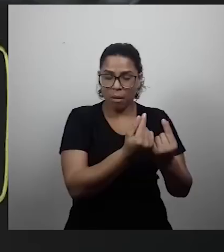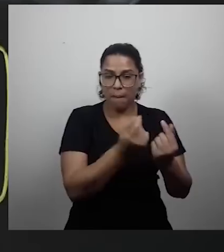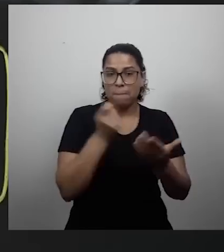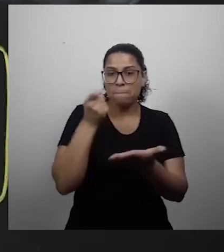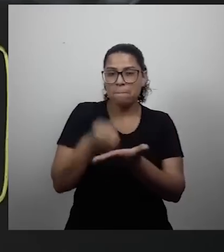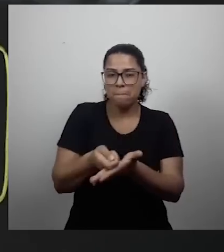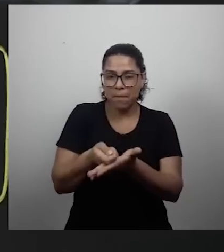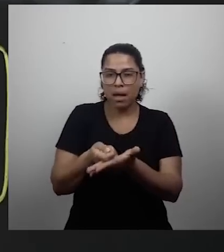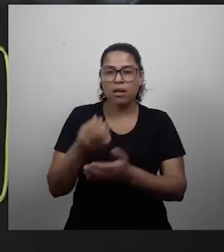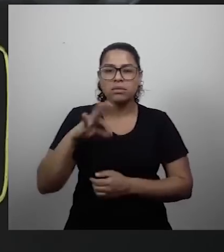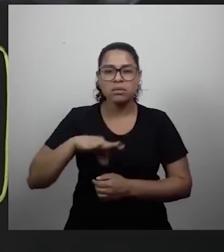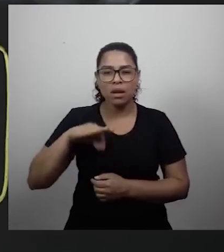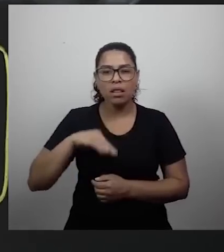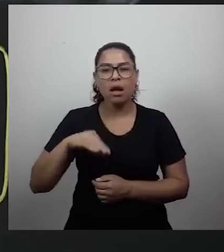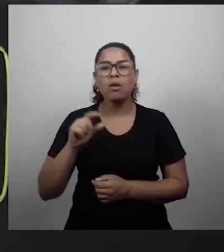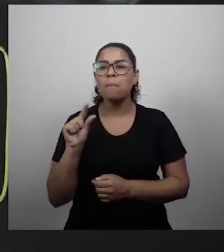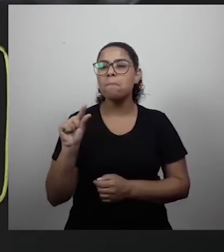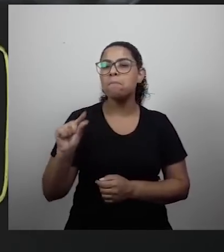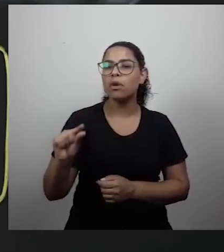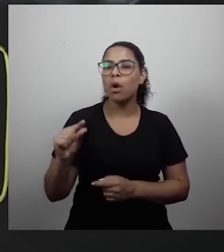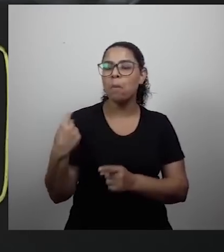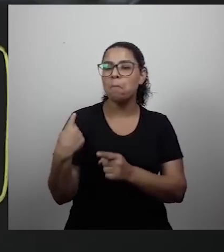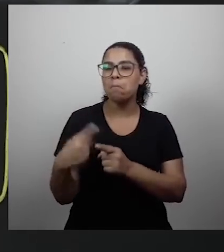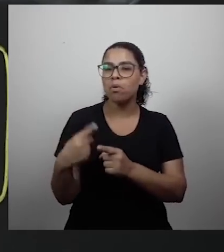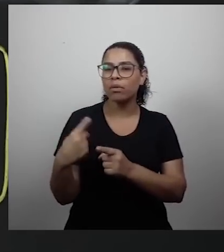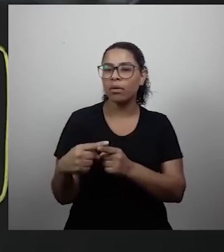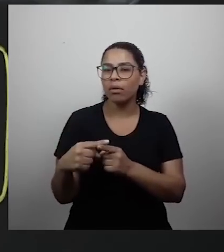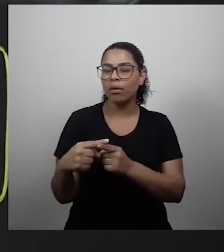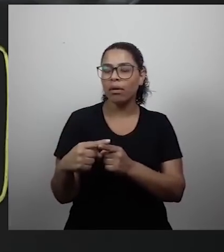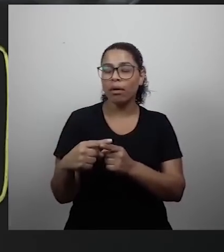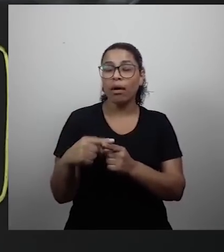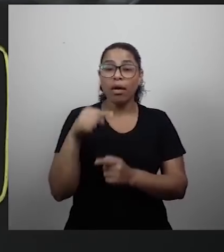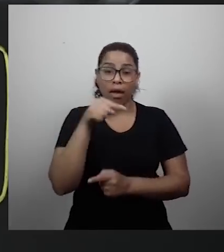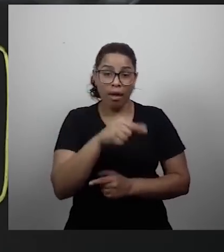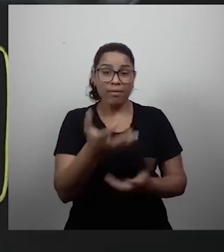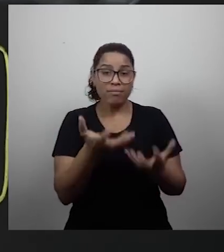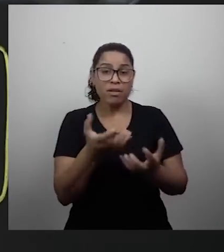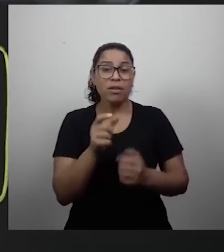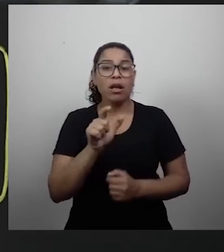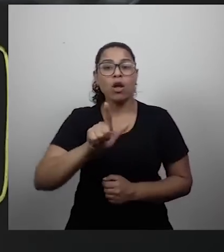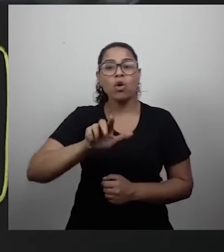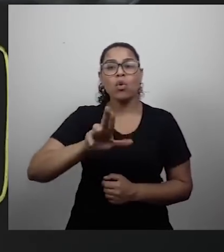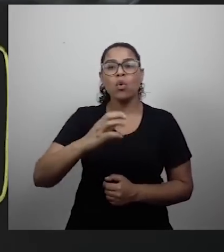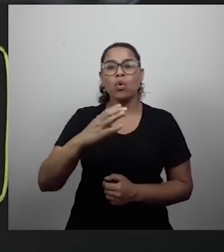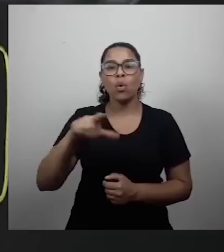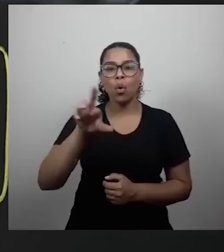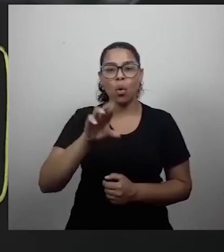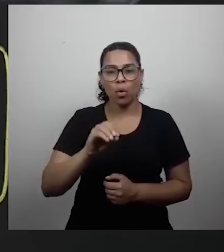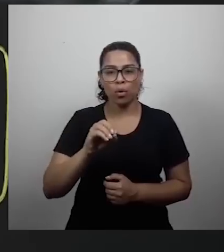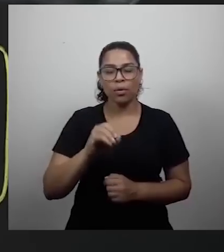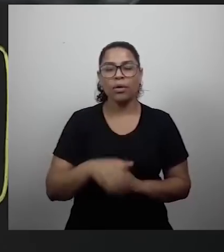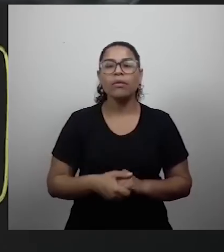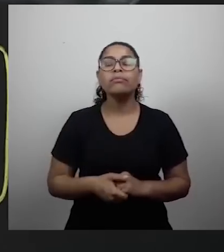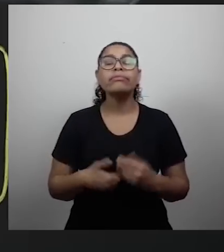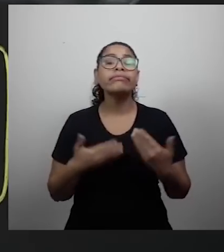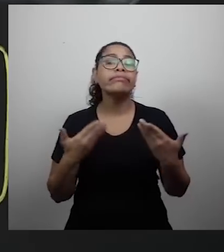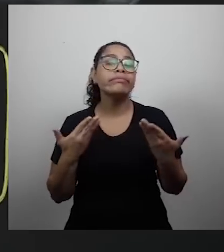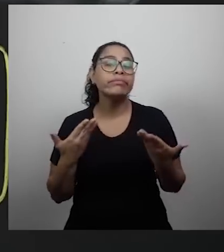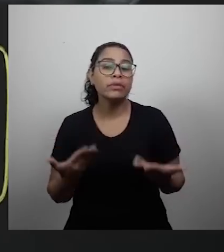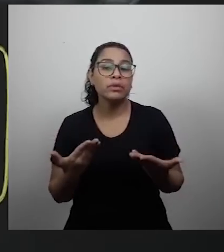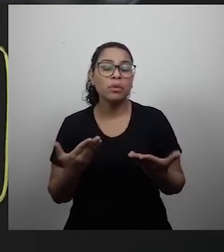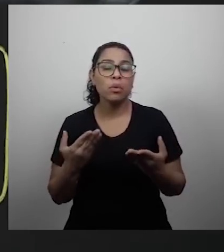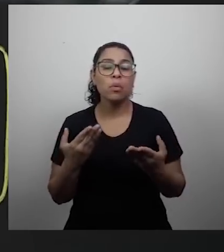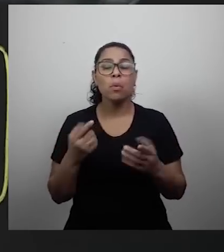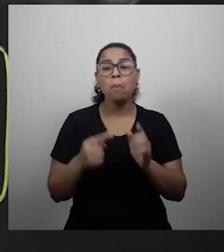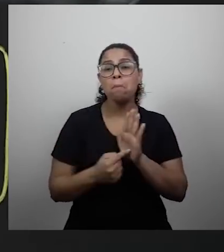para essas pessoas, para que eles pudessem ter bastante lucro. Essa desigualdade entre burgueses e operários aparece muito